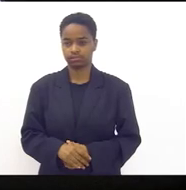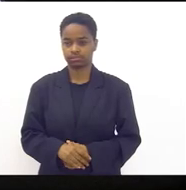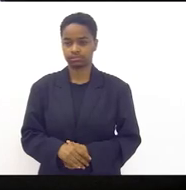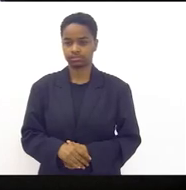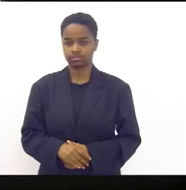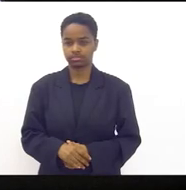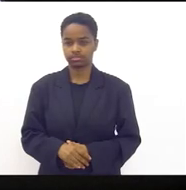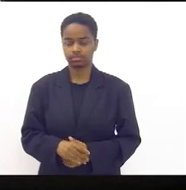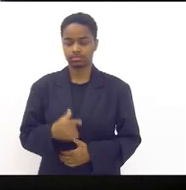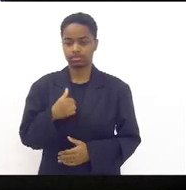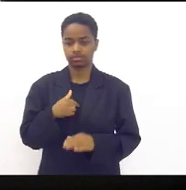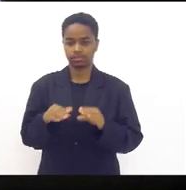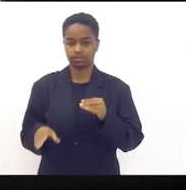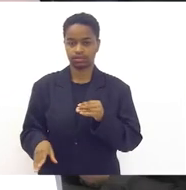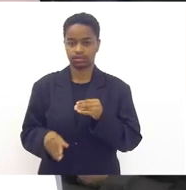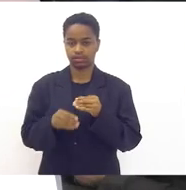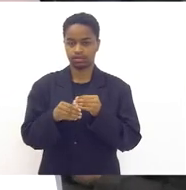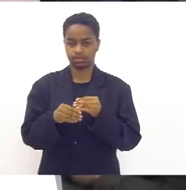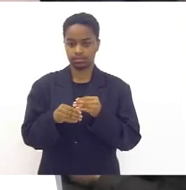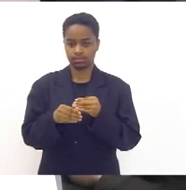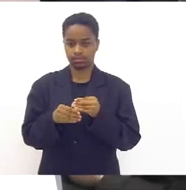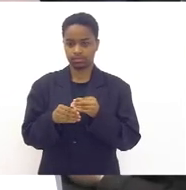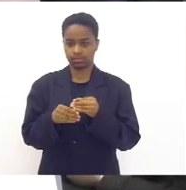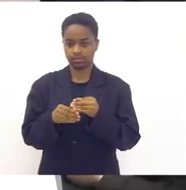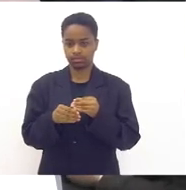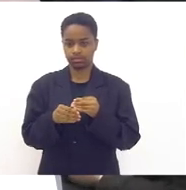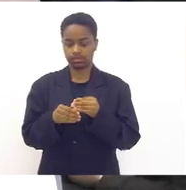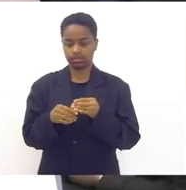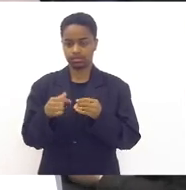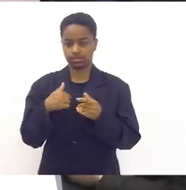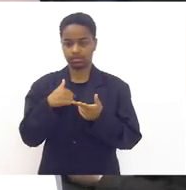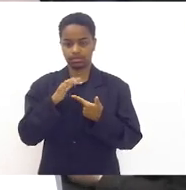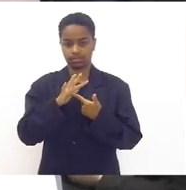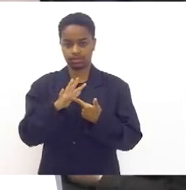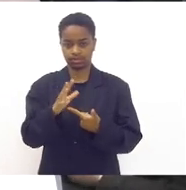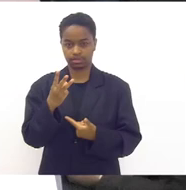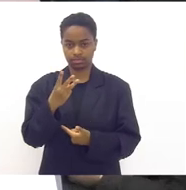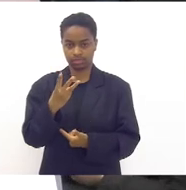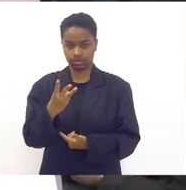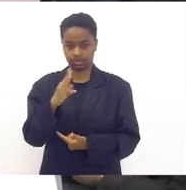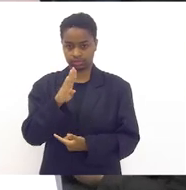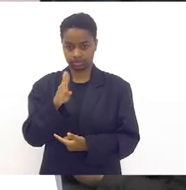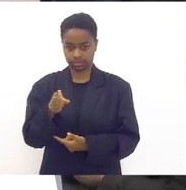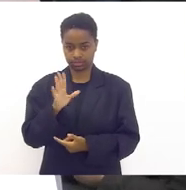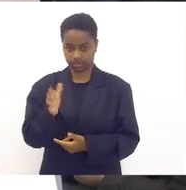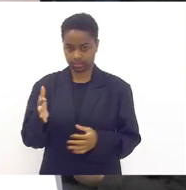Isso eu complementando. Aqui, só deixando claro, desses 3 bi que foram pagos aqui,